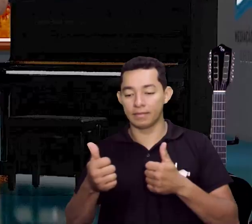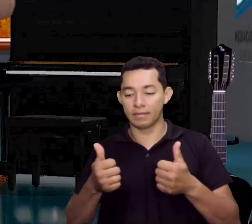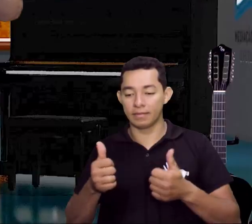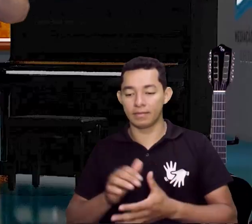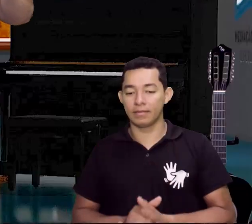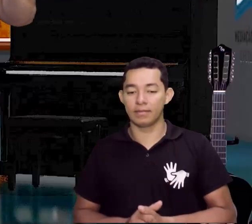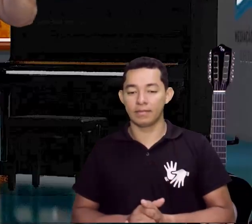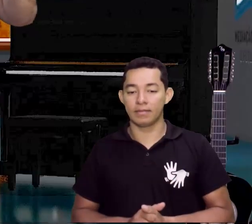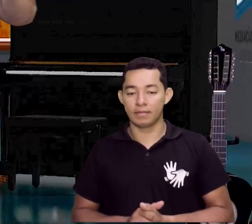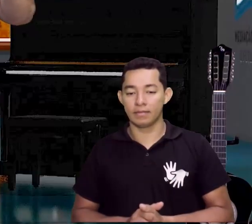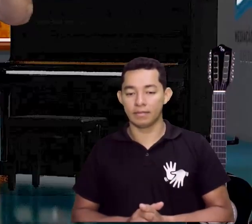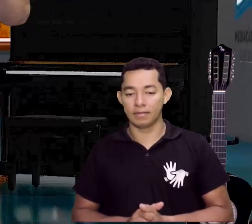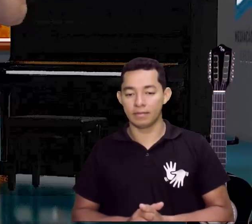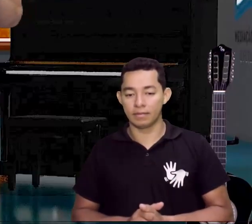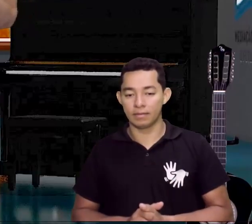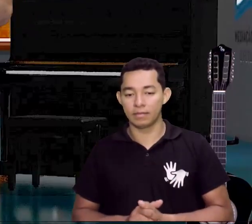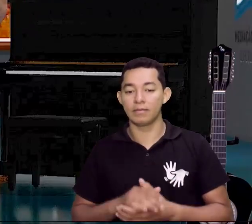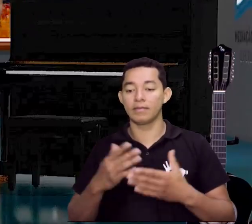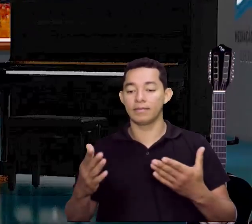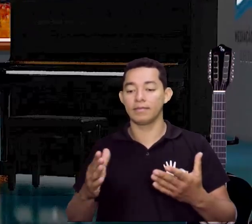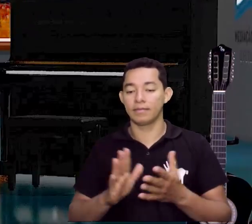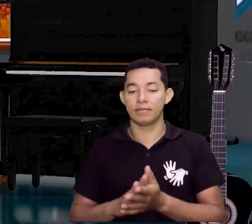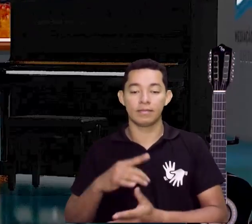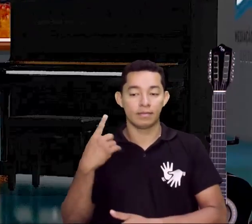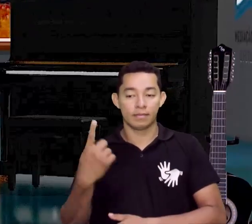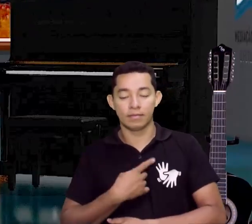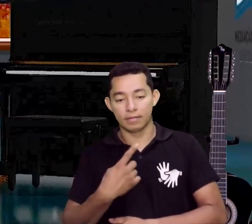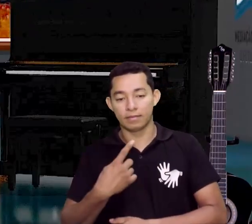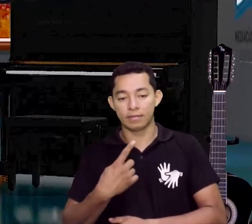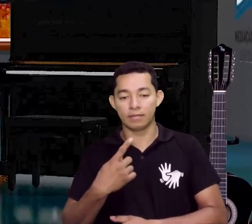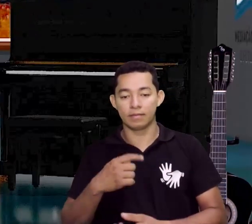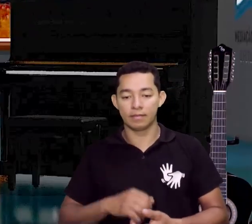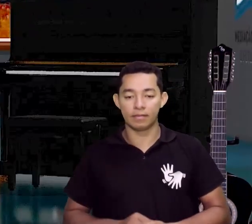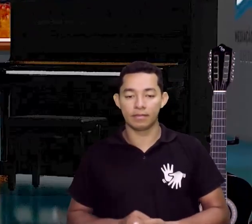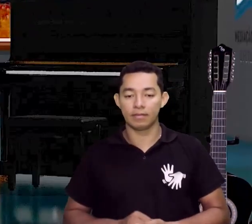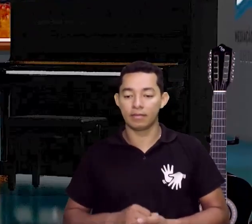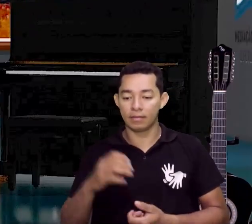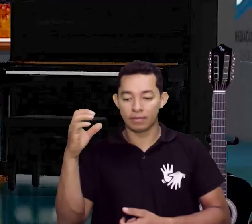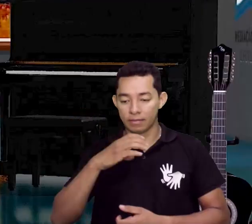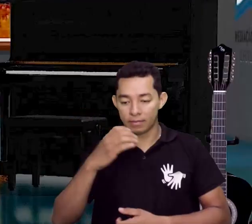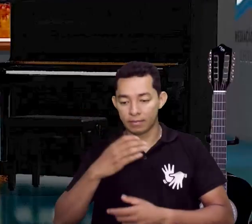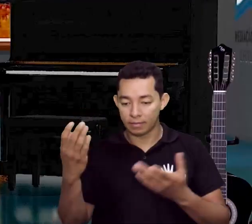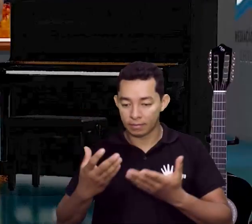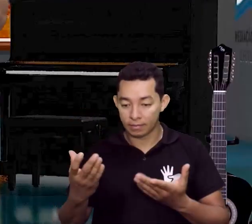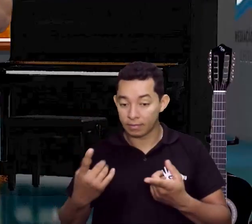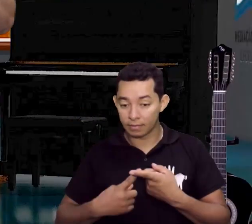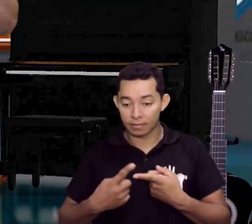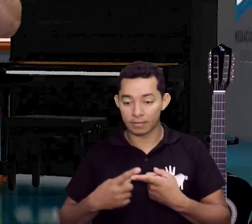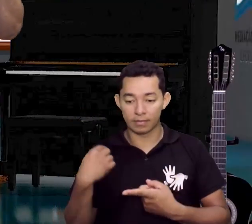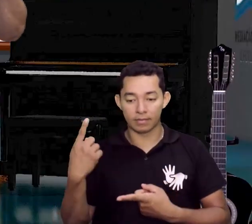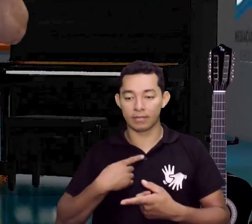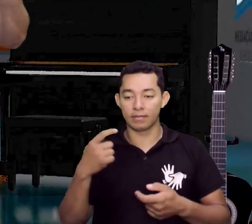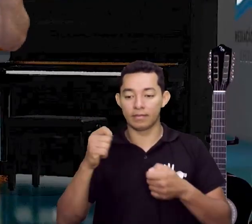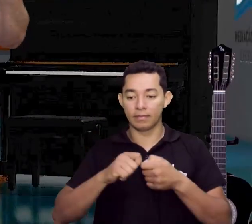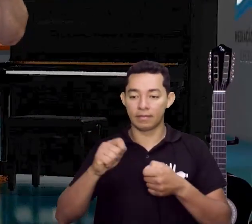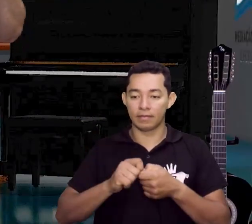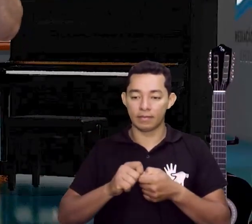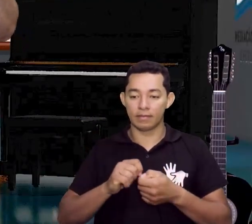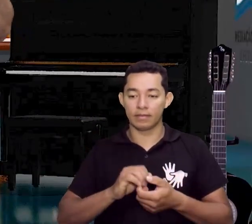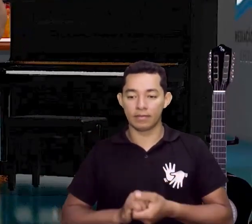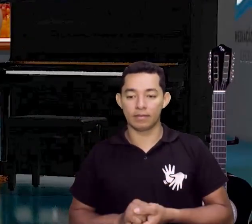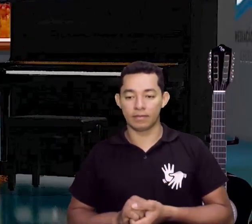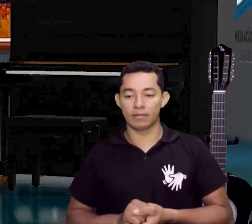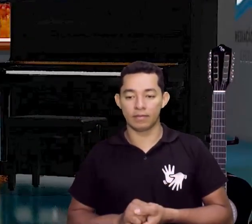Beleza, beleza. Gente, a gente vai ser mais rapidinho agora, porque agora a gente vai fazer uma aula